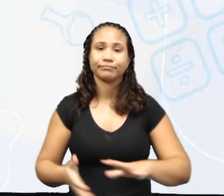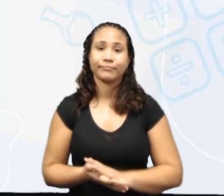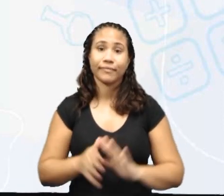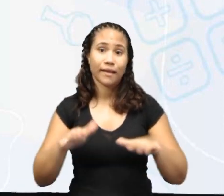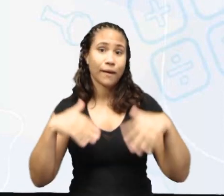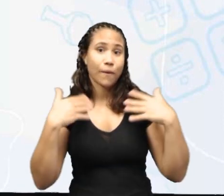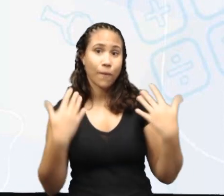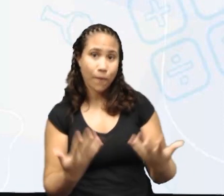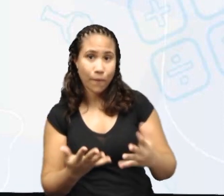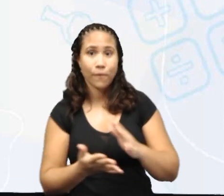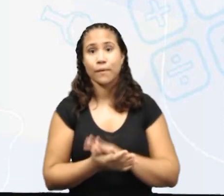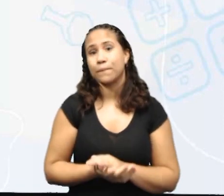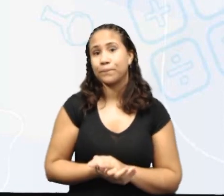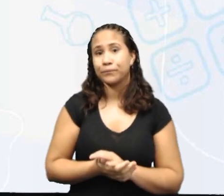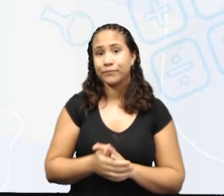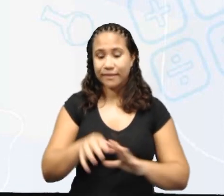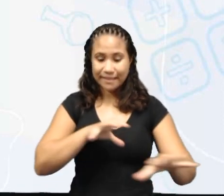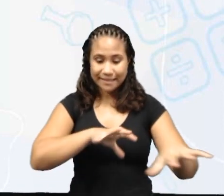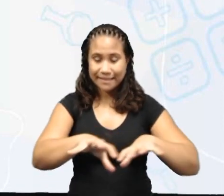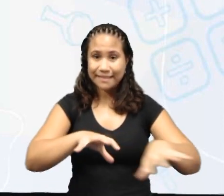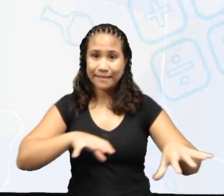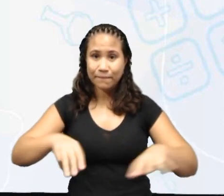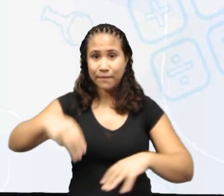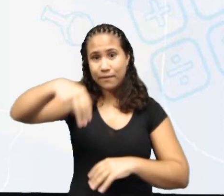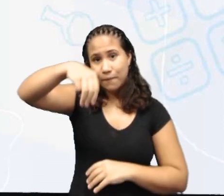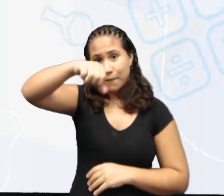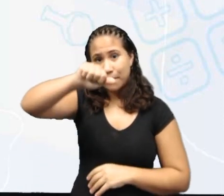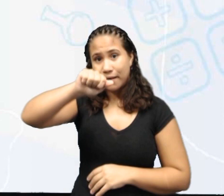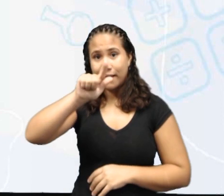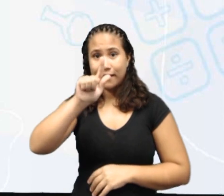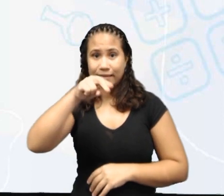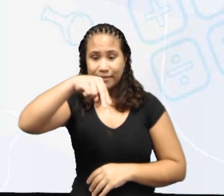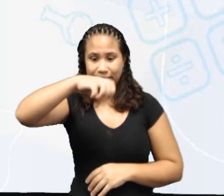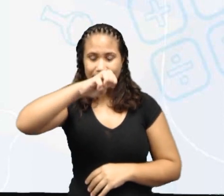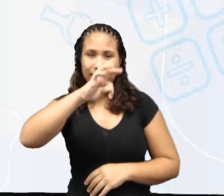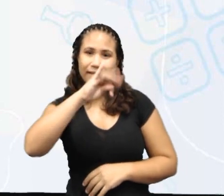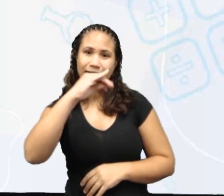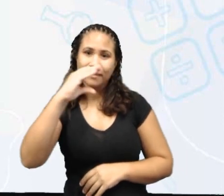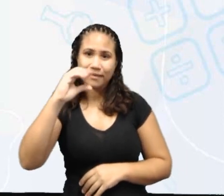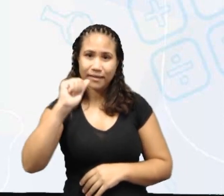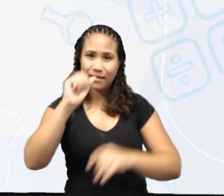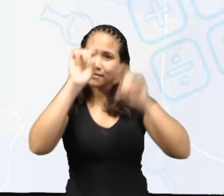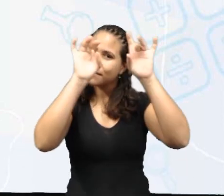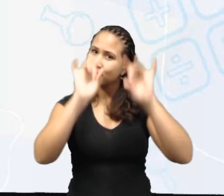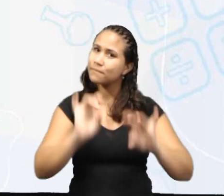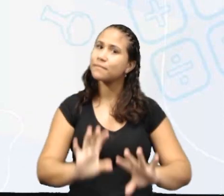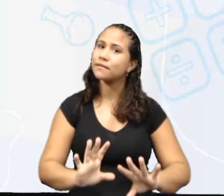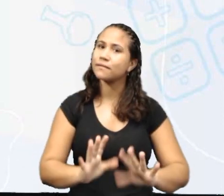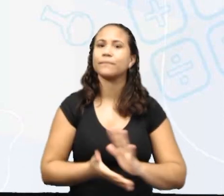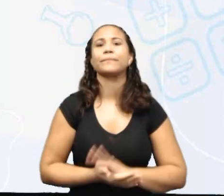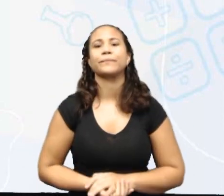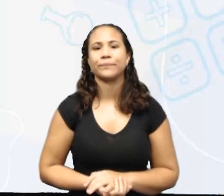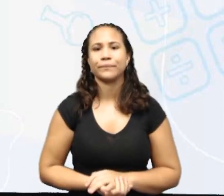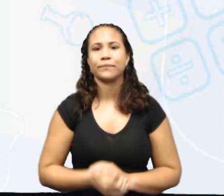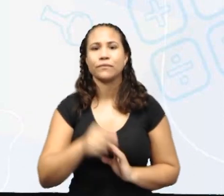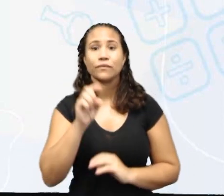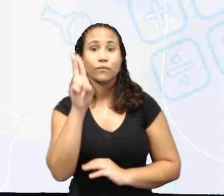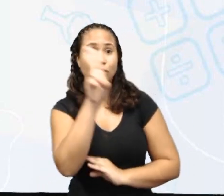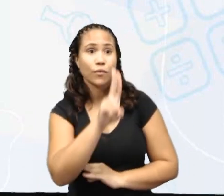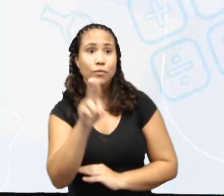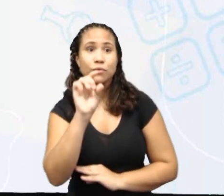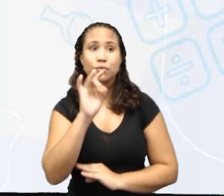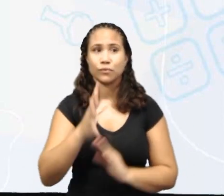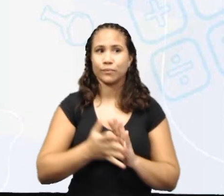Agora esse processo, a separação magnética, só vai acontecer em condições específicas. Ele só